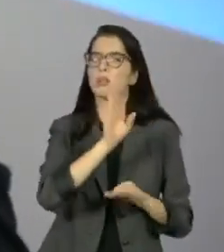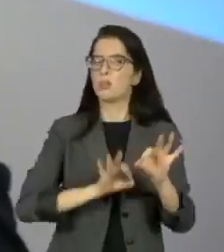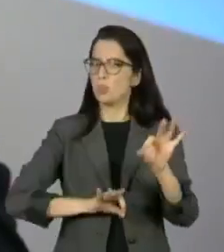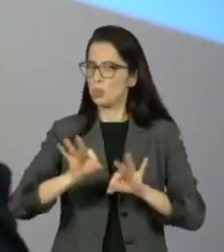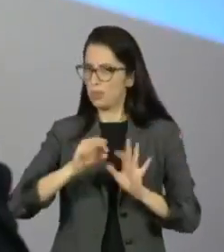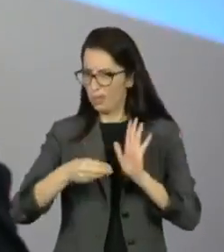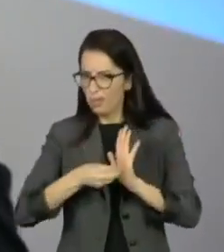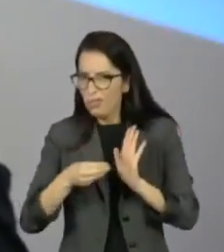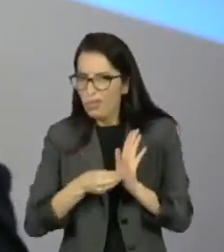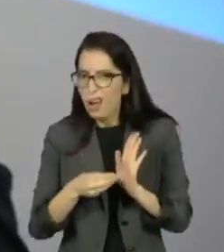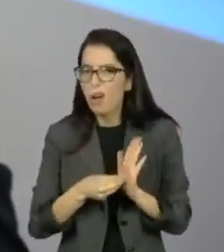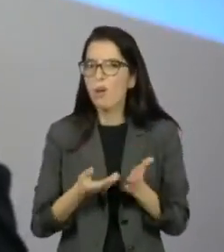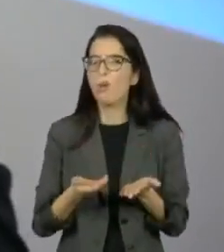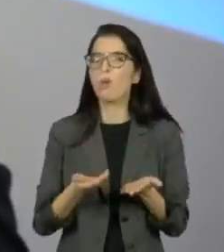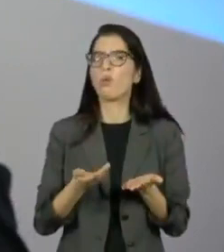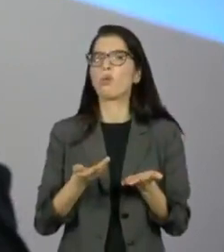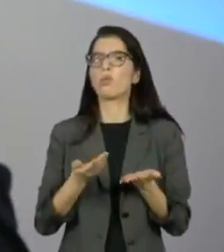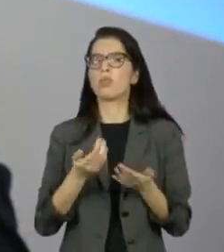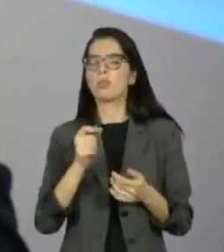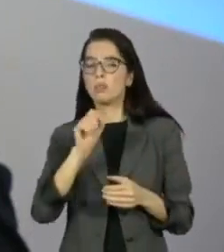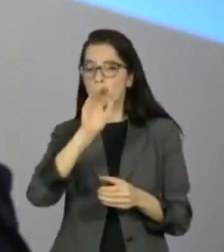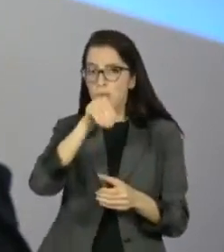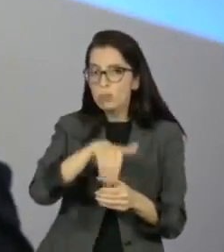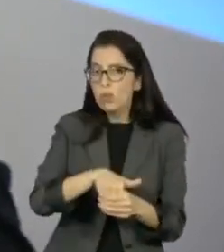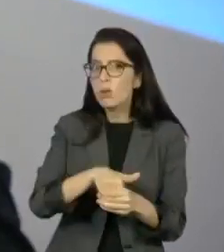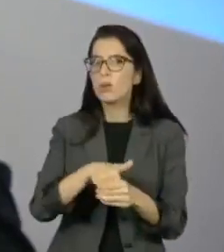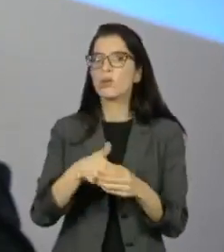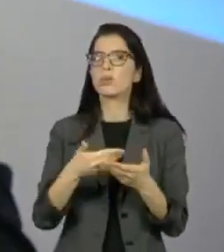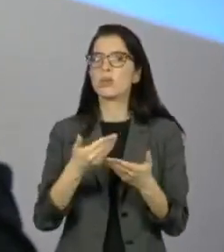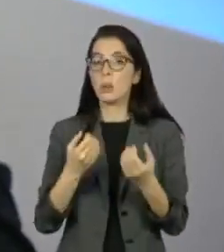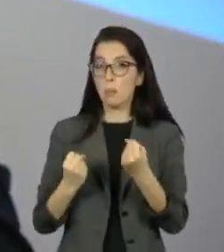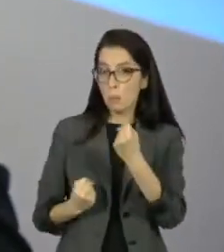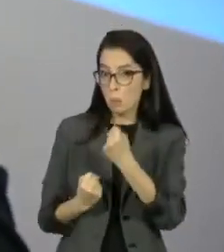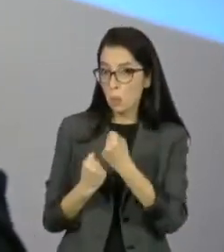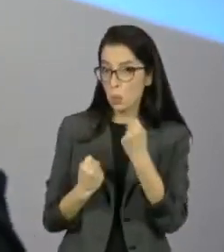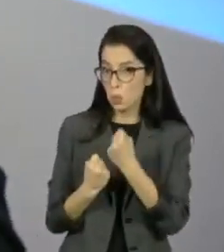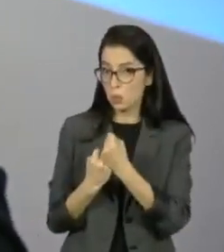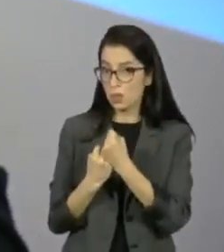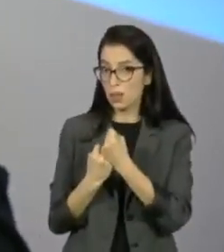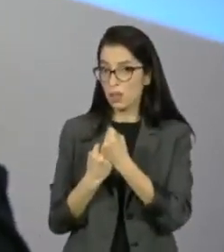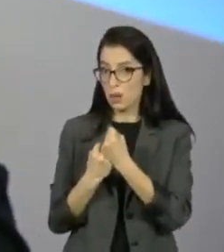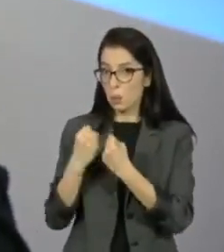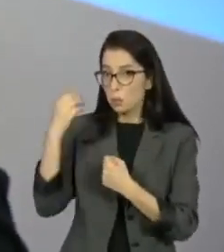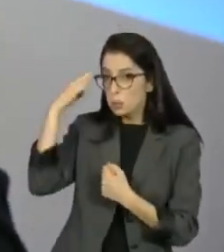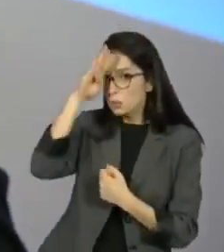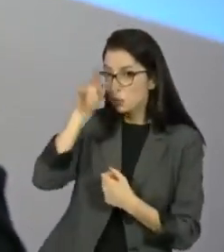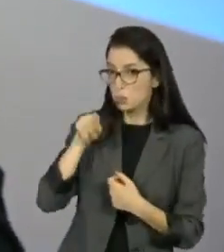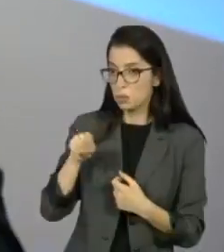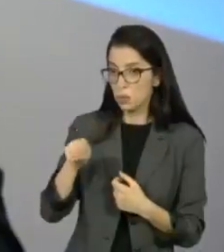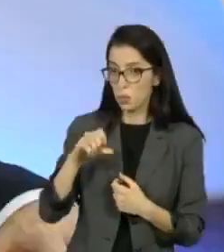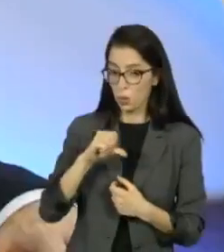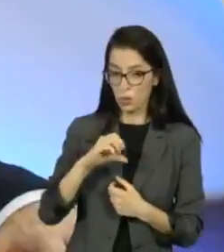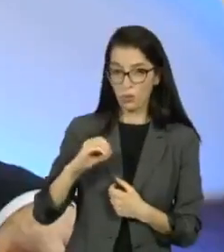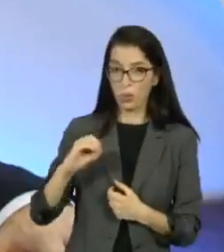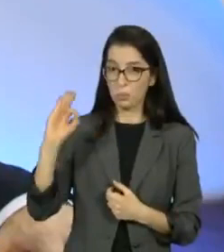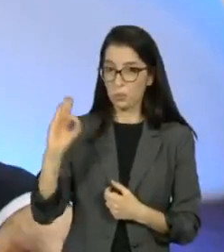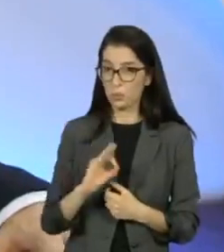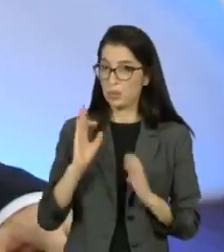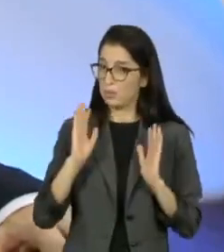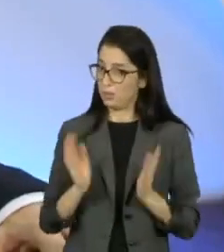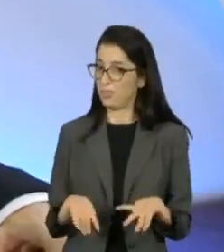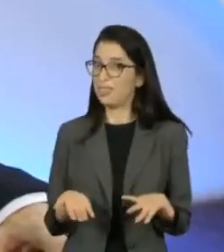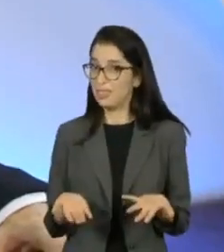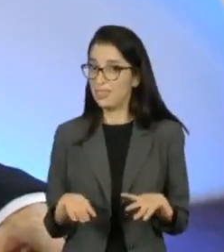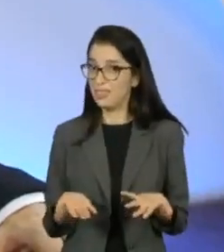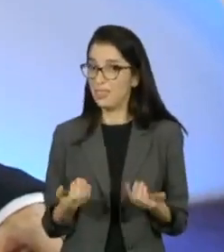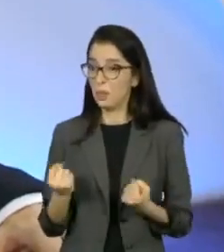governo em 90% das vezes nos últimos 2 anos. Então, eu queria saber se o senhor conseguiria falar um exemplo de como a bancada do MDB no